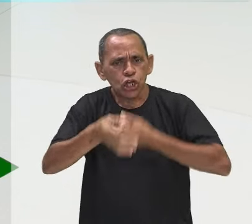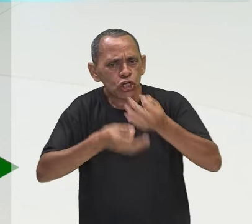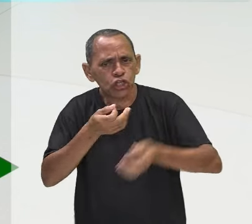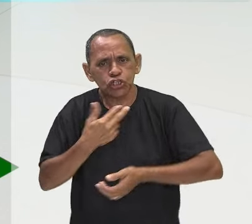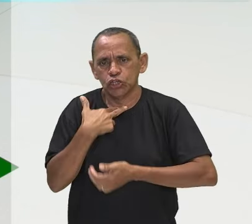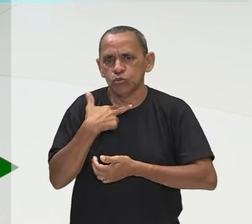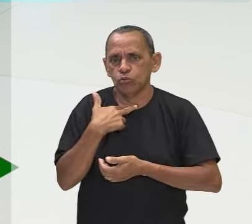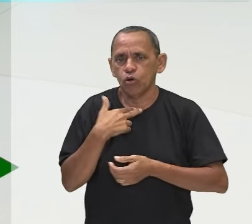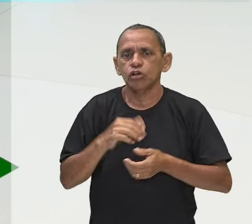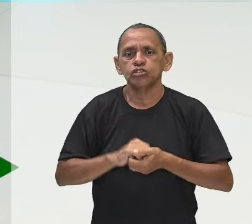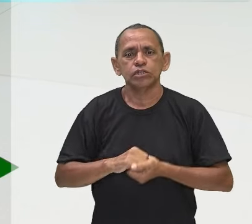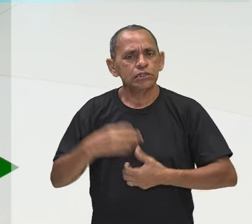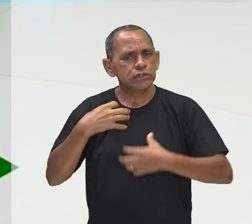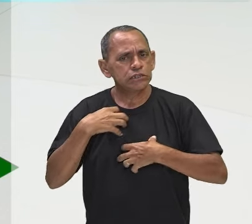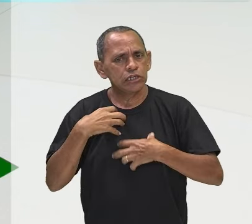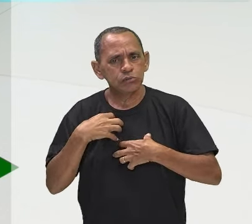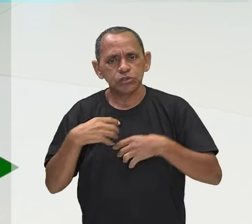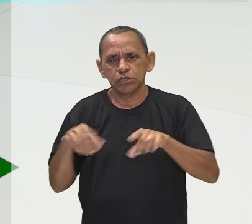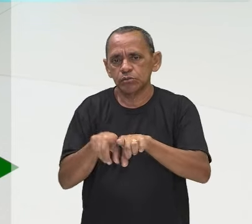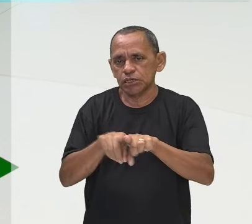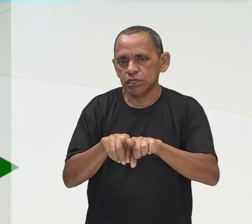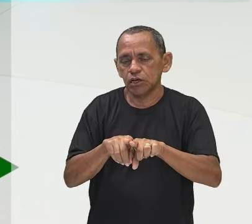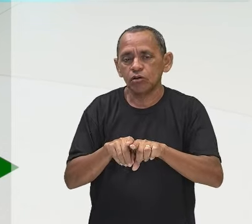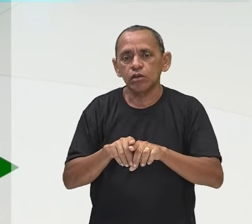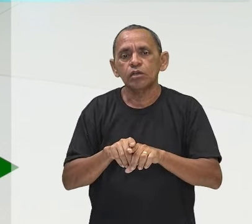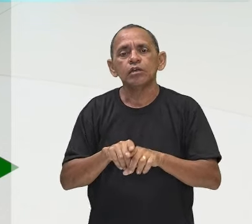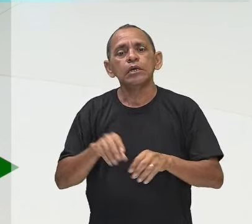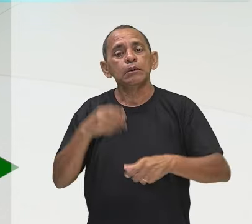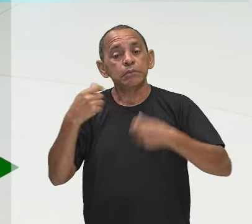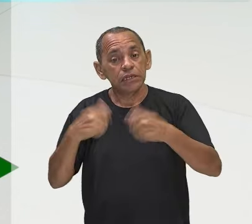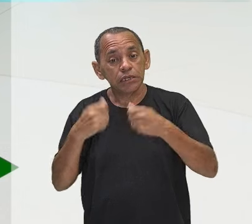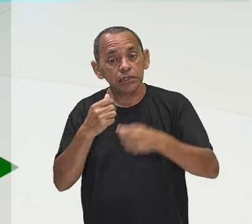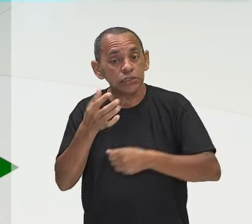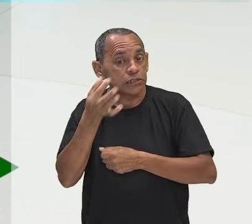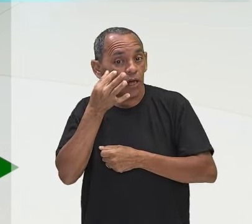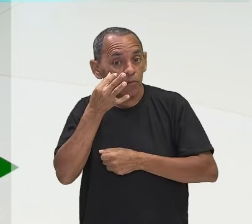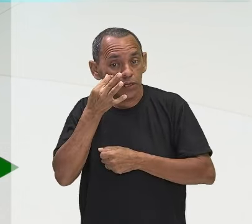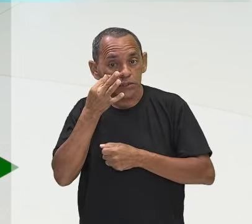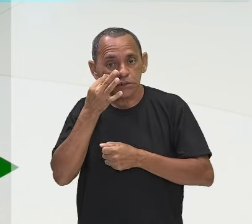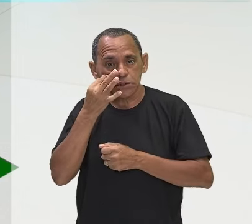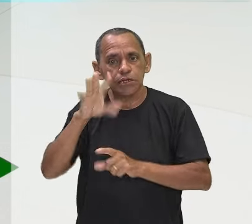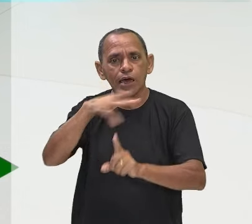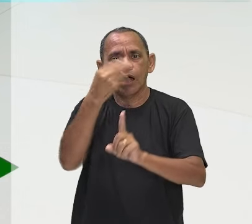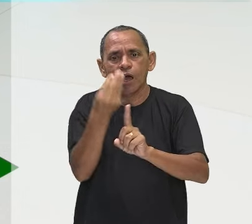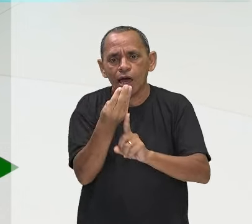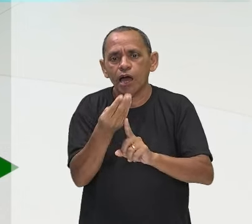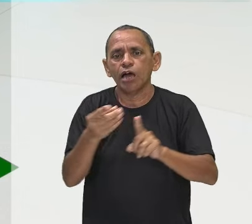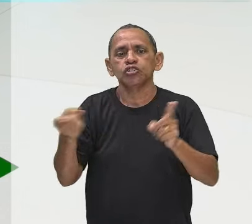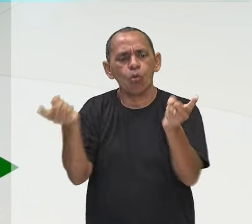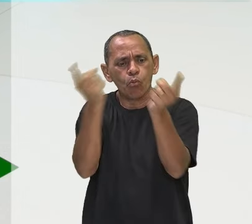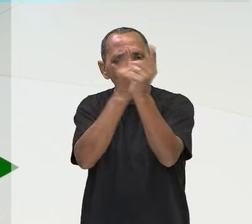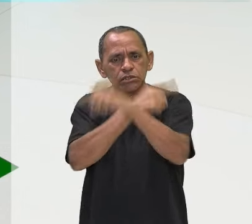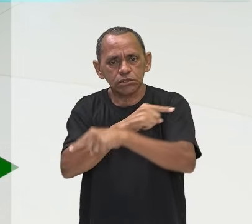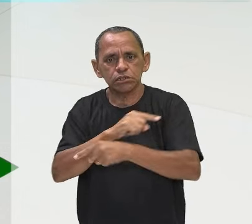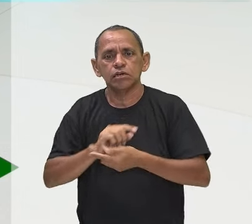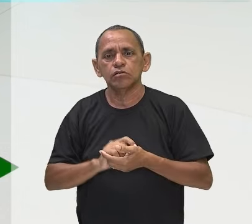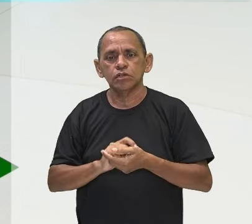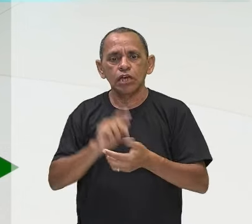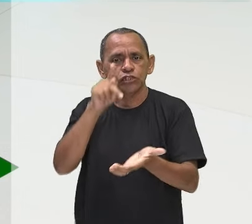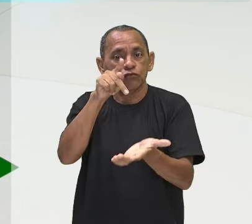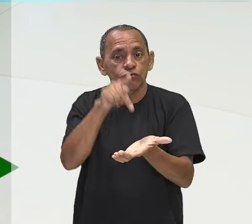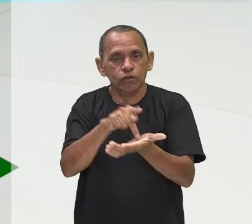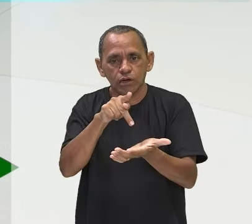sentimentalismo. Aqui a gente precisa apreciar a arte. Então vai ser realmente em oposição ao realismo e ao naturalismo. E nós temos o